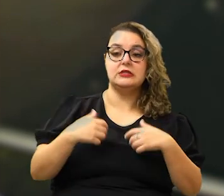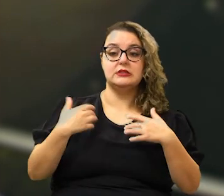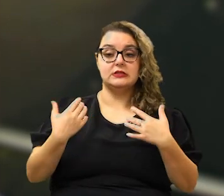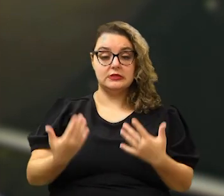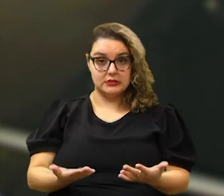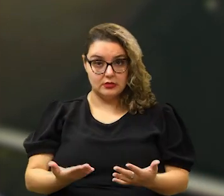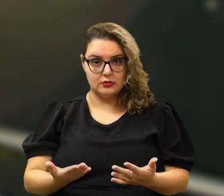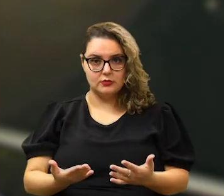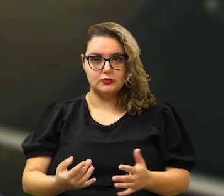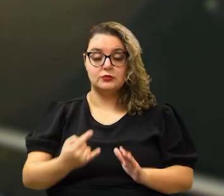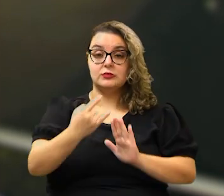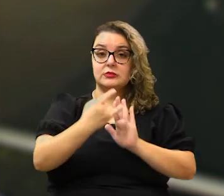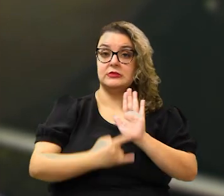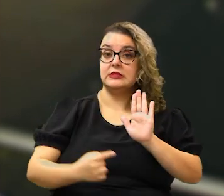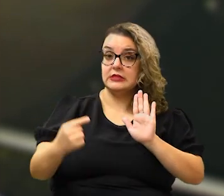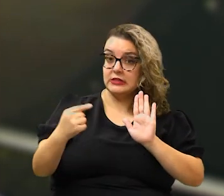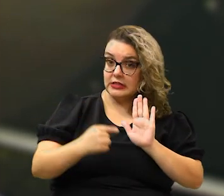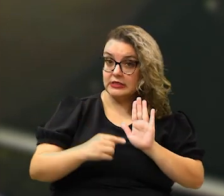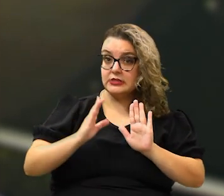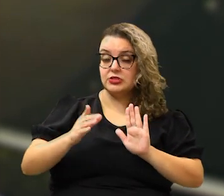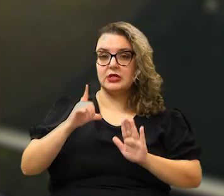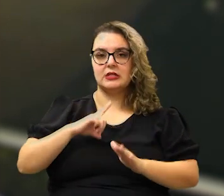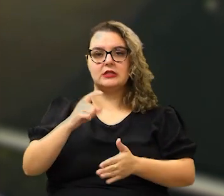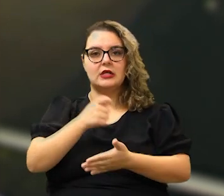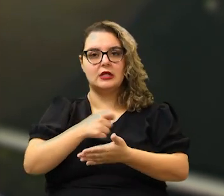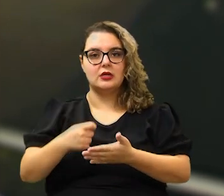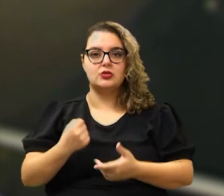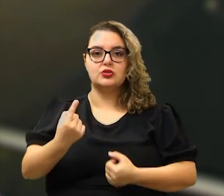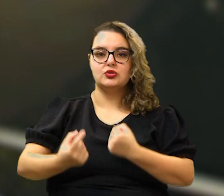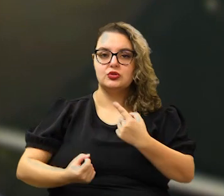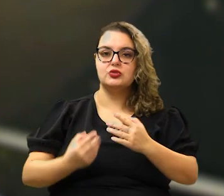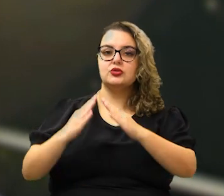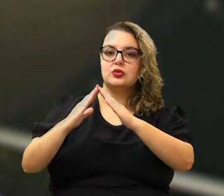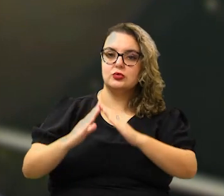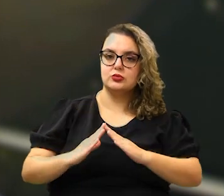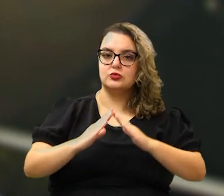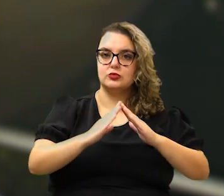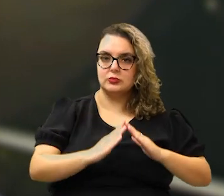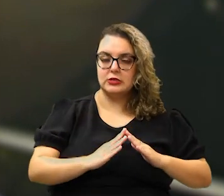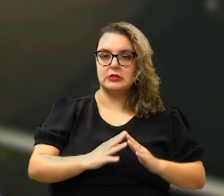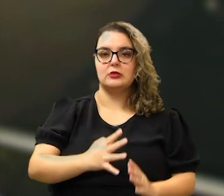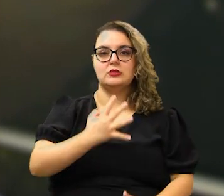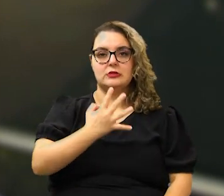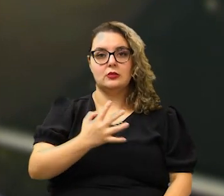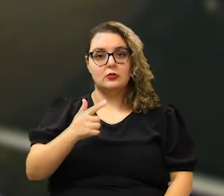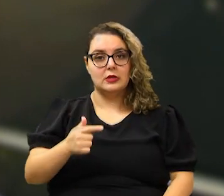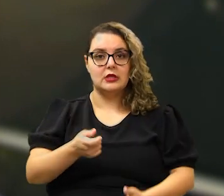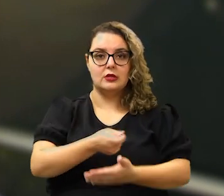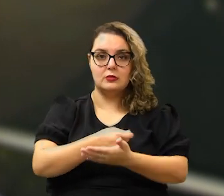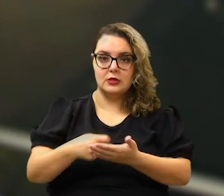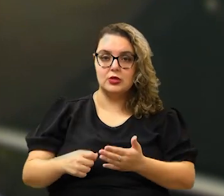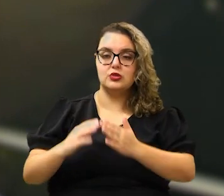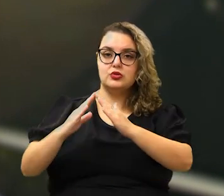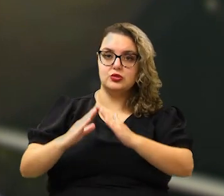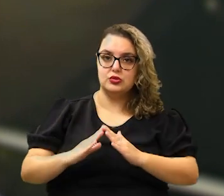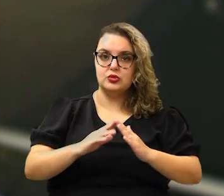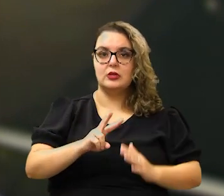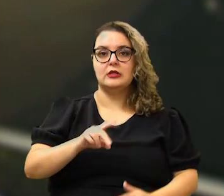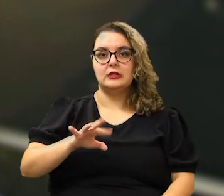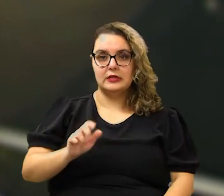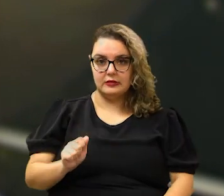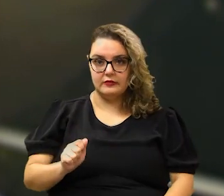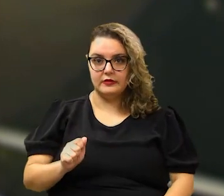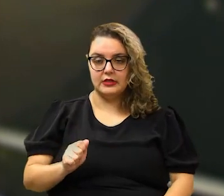Então, nesse documento, a gente já tem a assinatura de alguns moradores. Então, são 47 assinaturas de moradores da